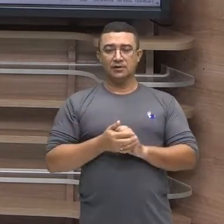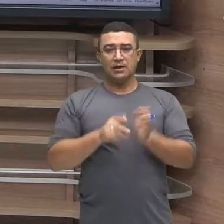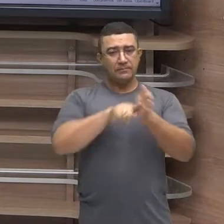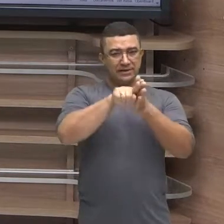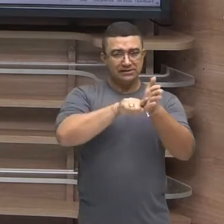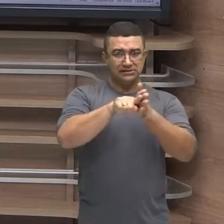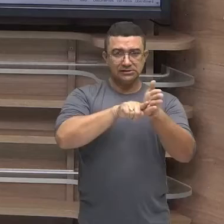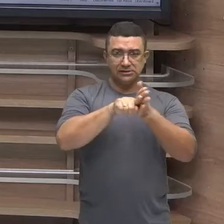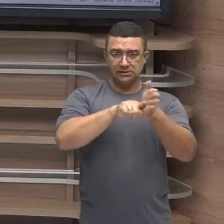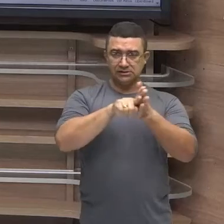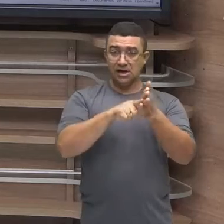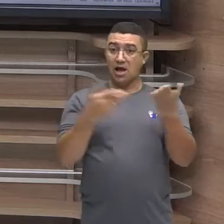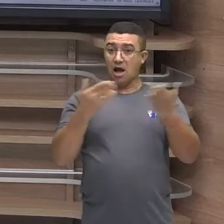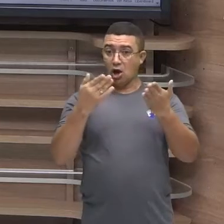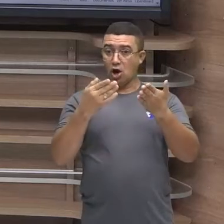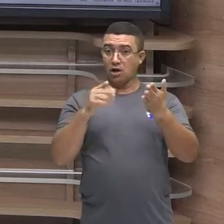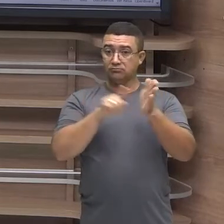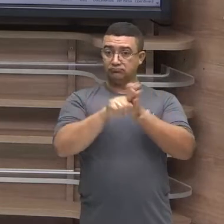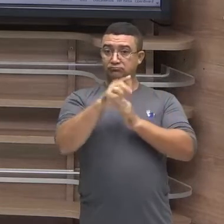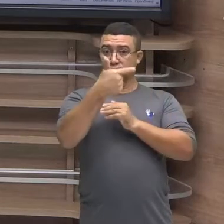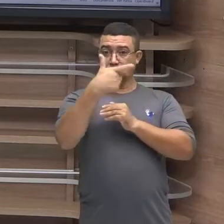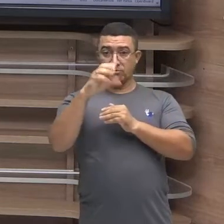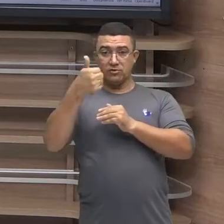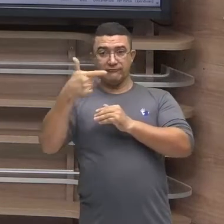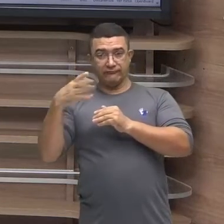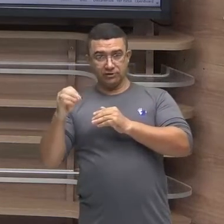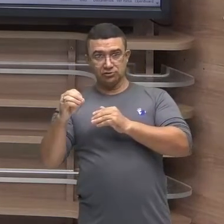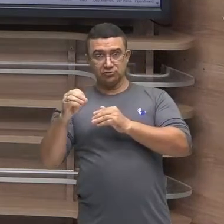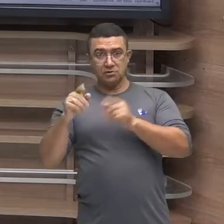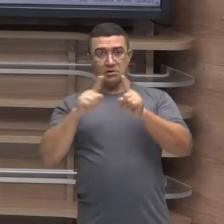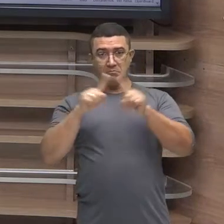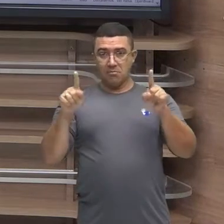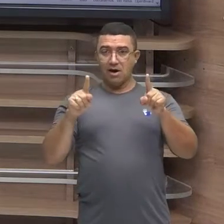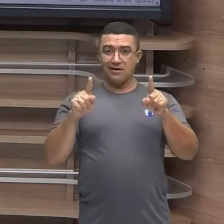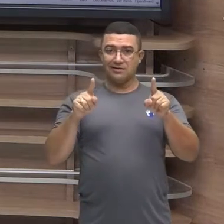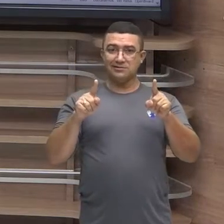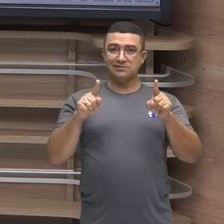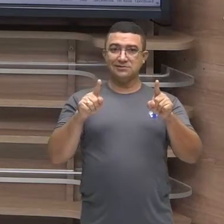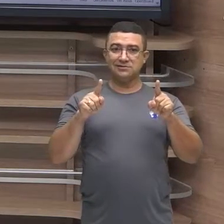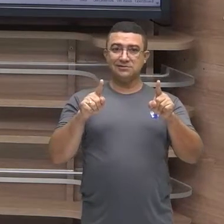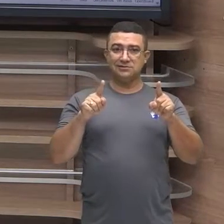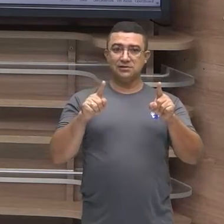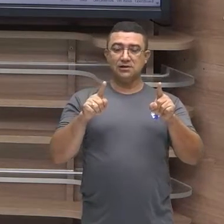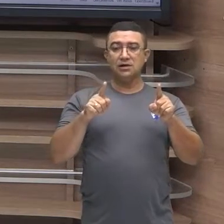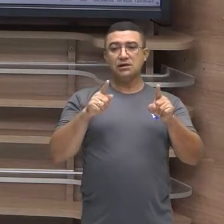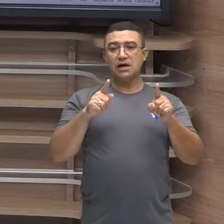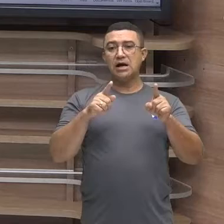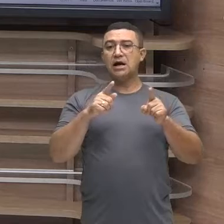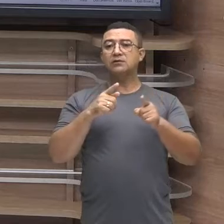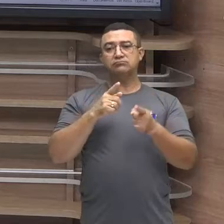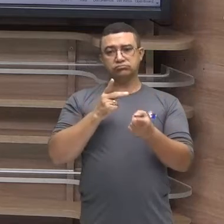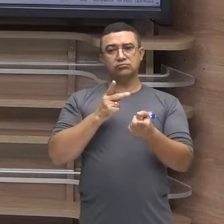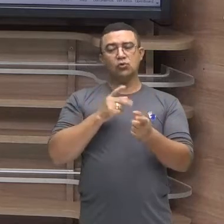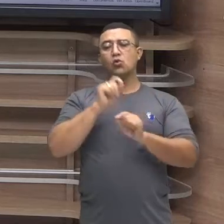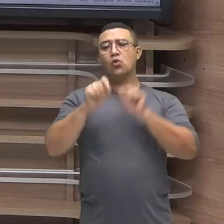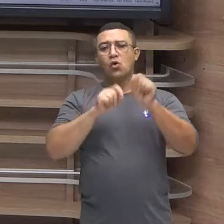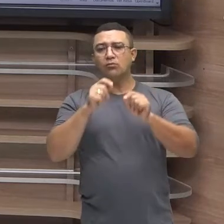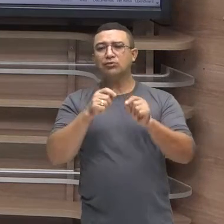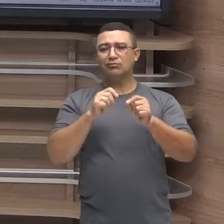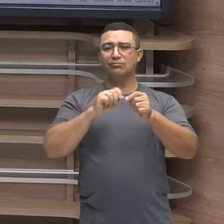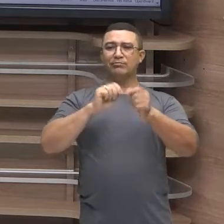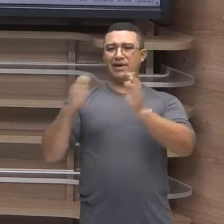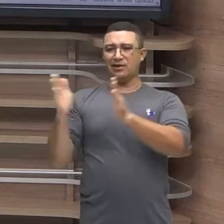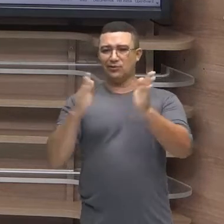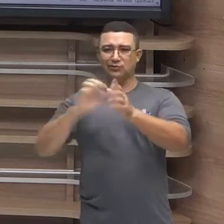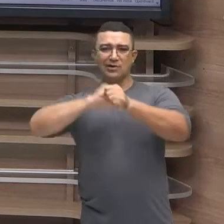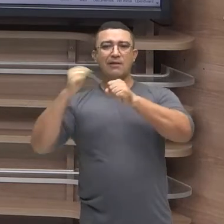ano de 2020, né, porque a cada 10 anos, mas nós tivemos aí, estamos ainda, né, vivenciando a pandemia.